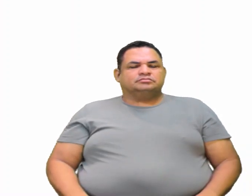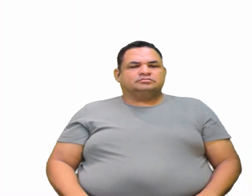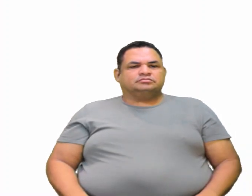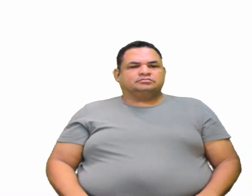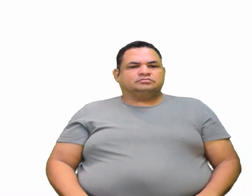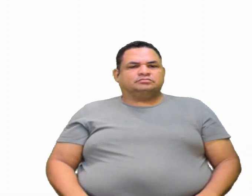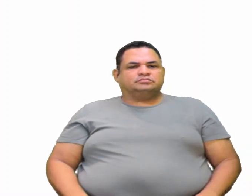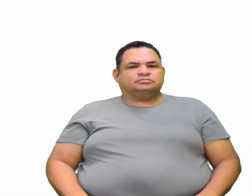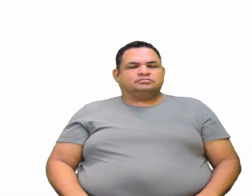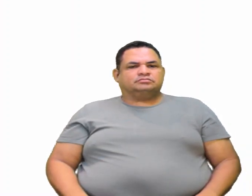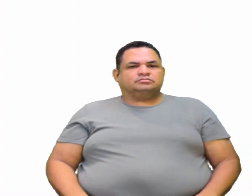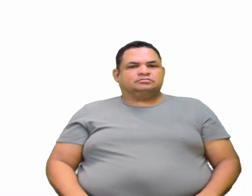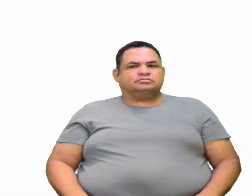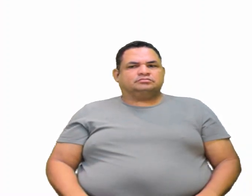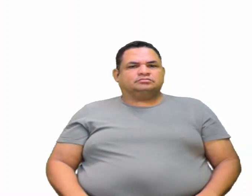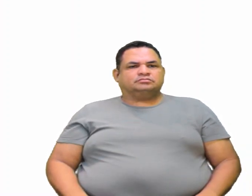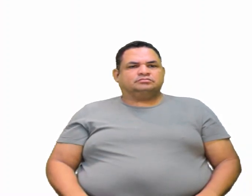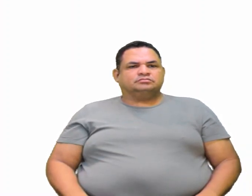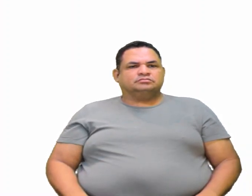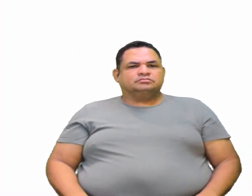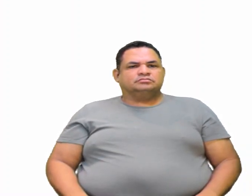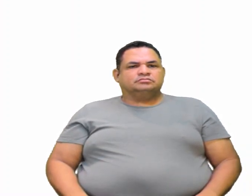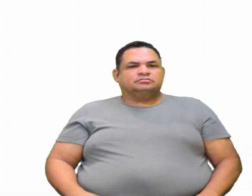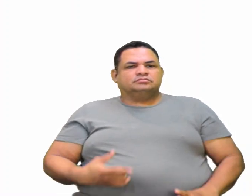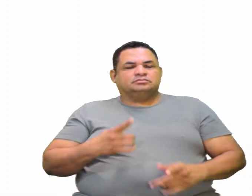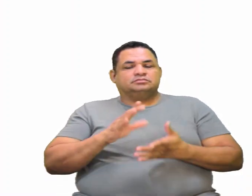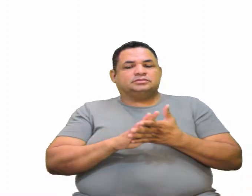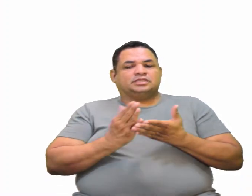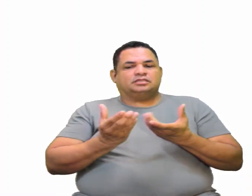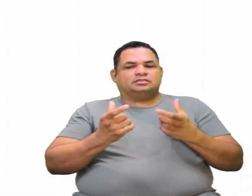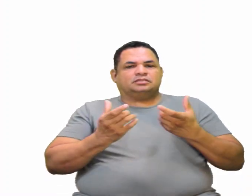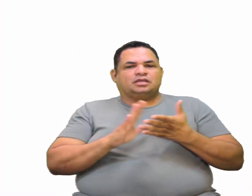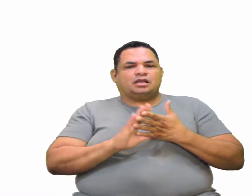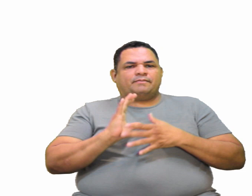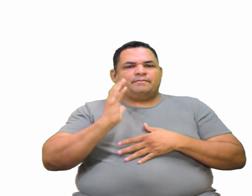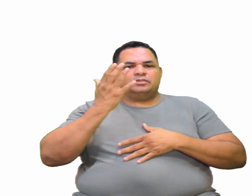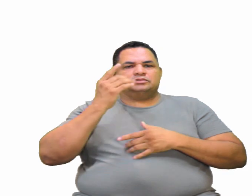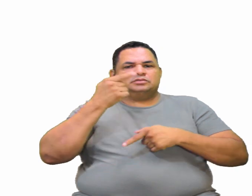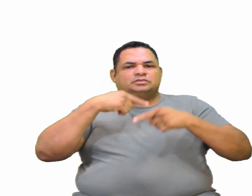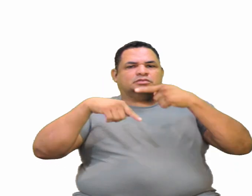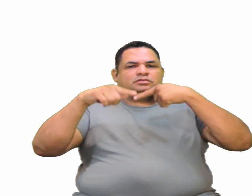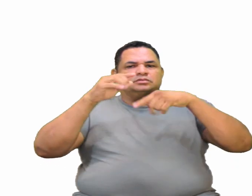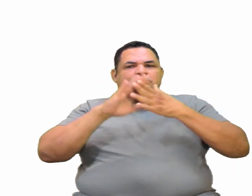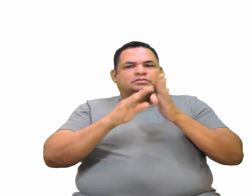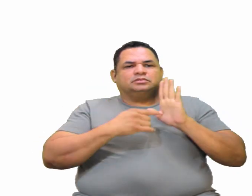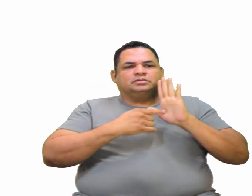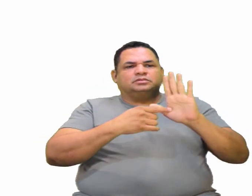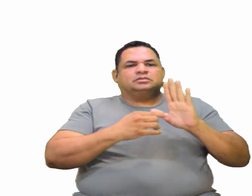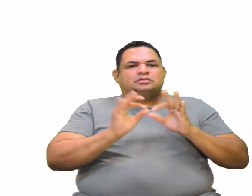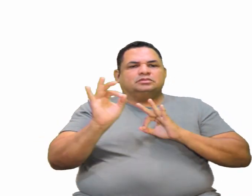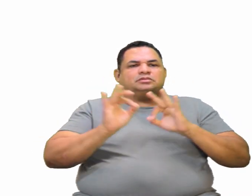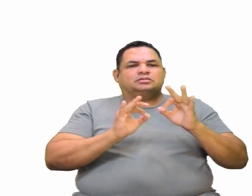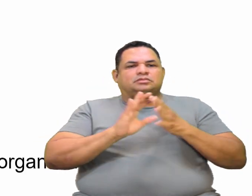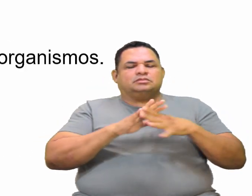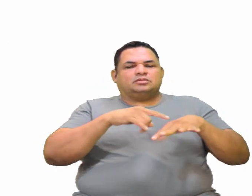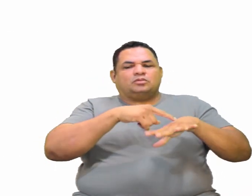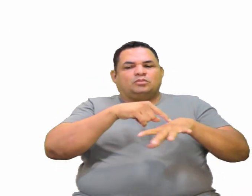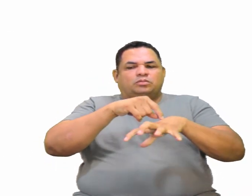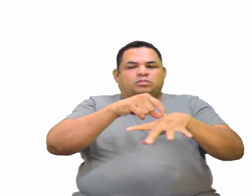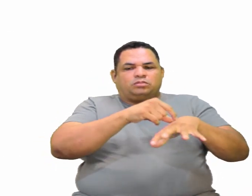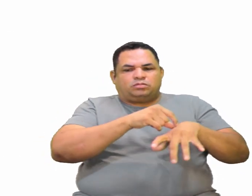falar. Prosseguindo aqui, do ponto de vista evolutivo, a capacidade apresentada se estabeleceu porque os